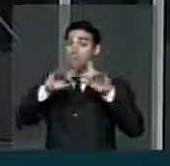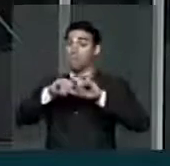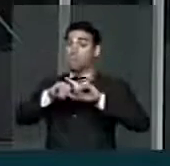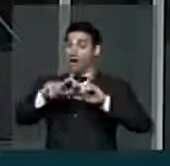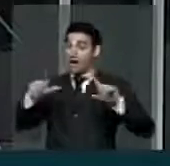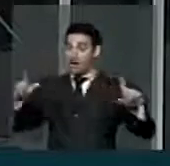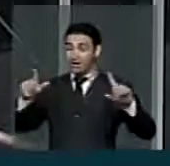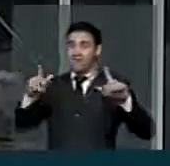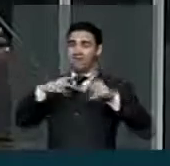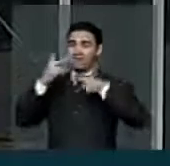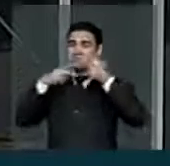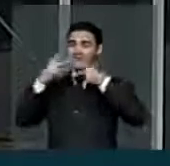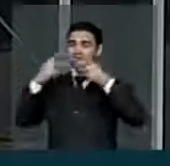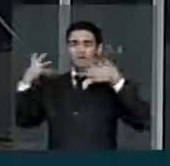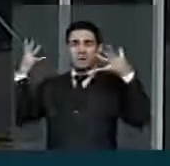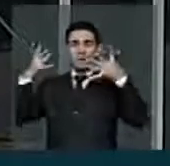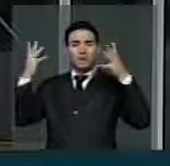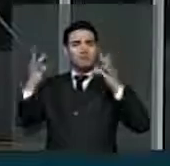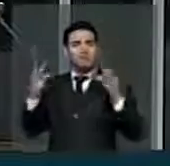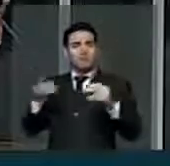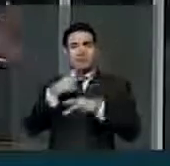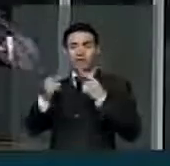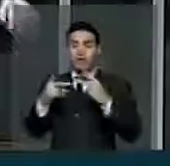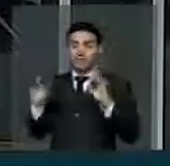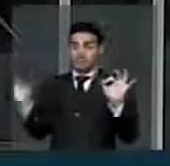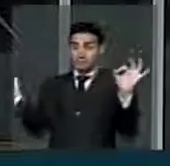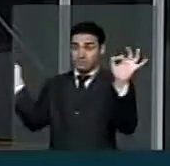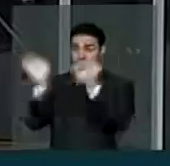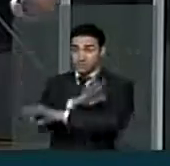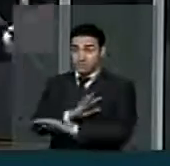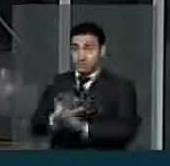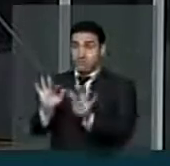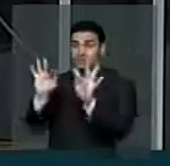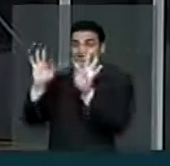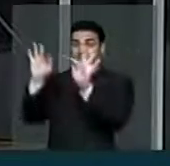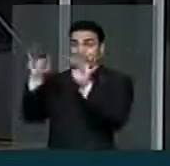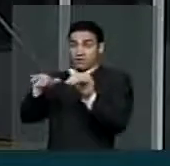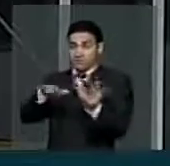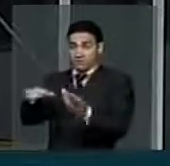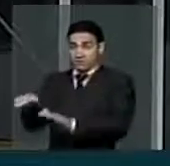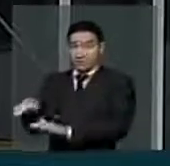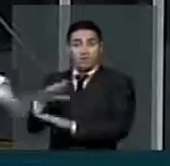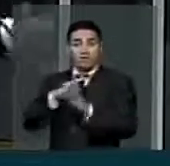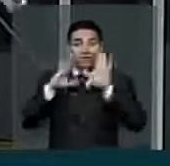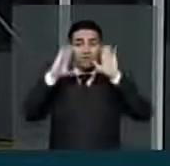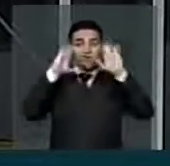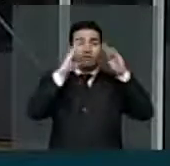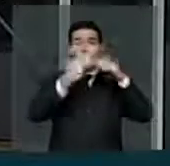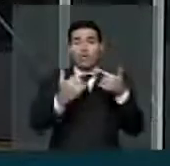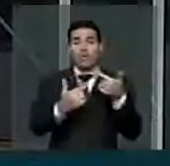apagam, quando o foco se desvia para outro fato,